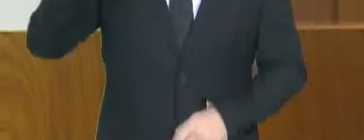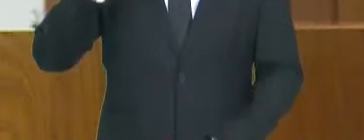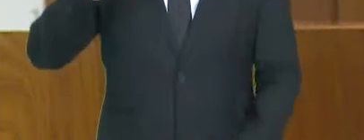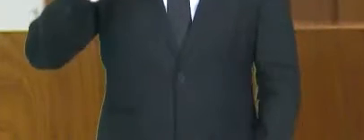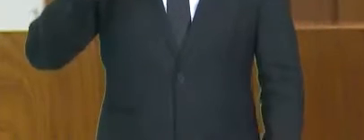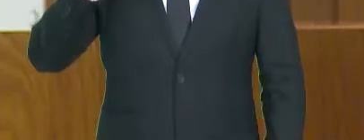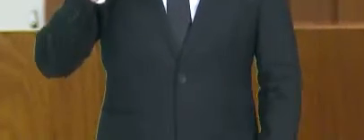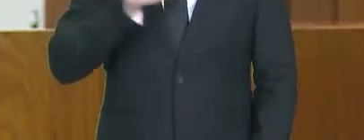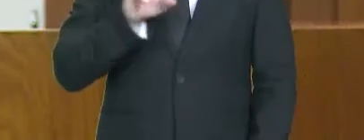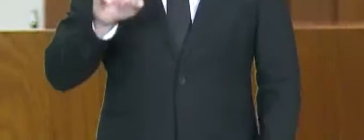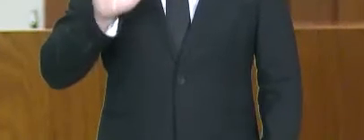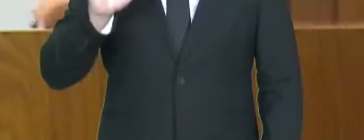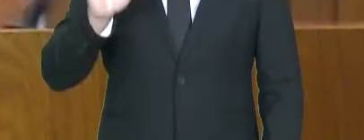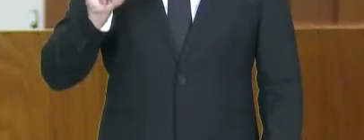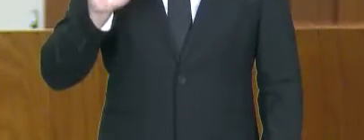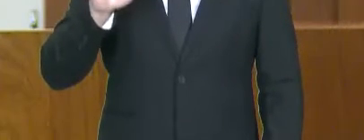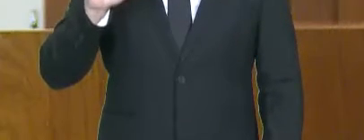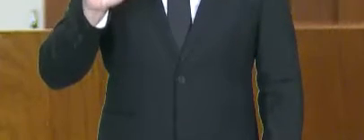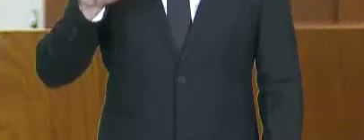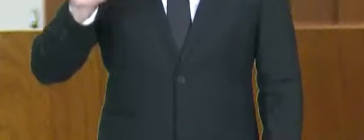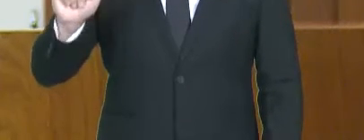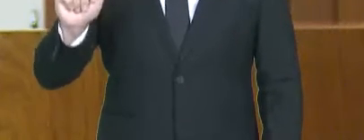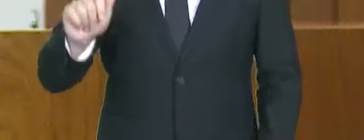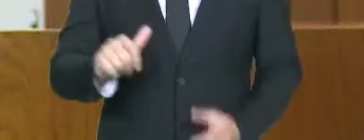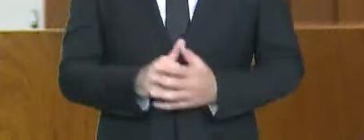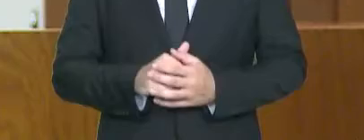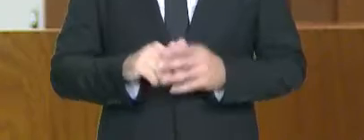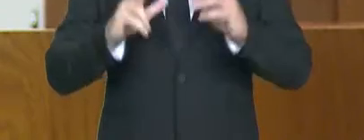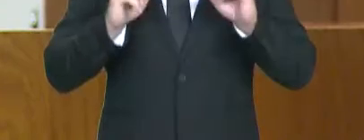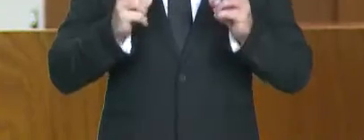Fabíola, e nesses diálogos tenho